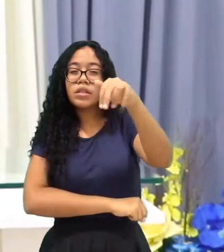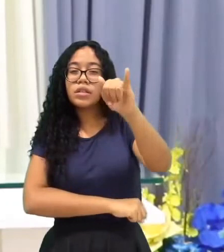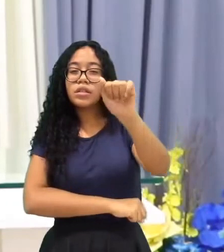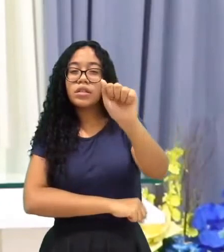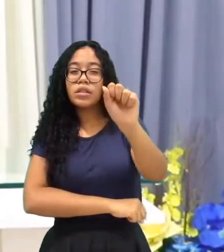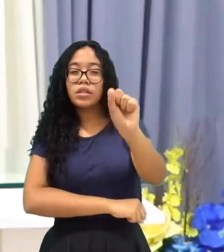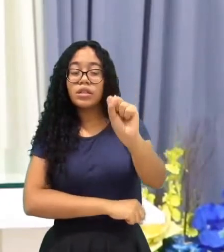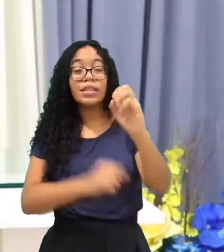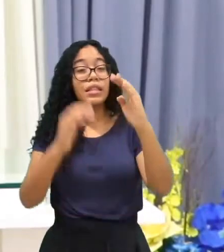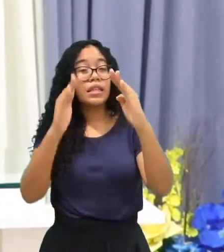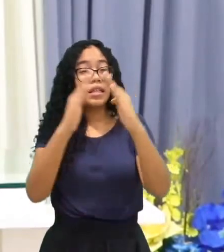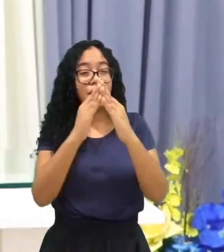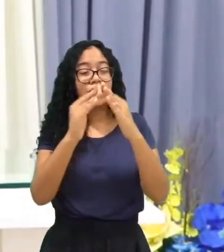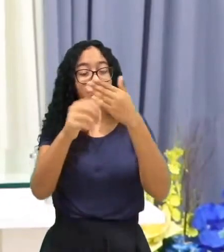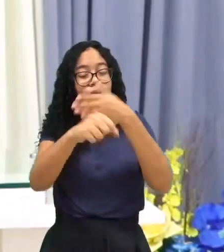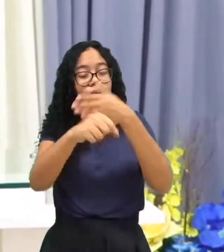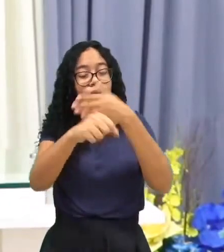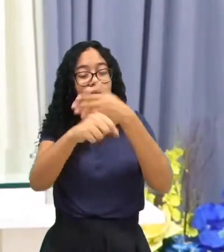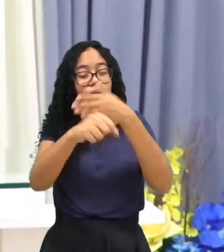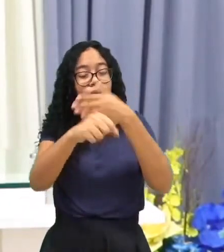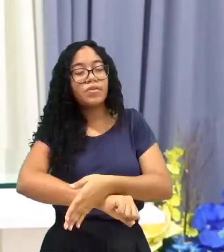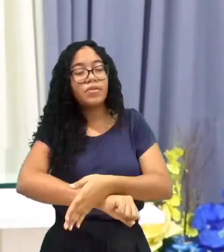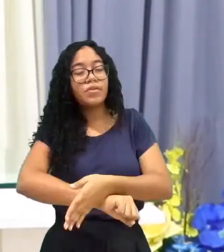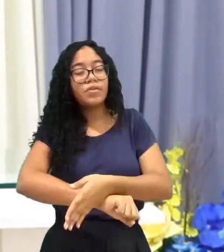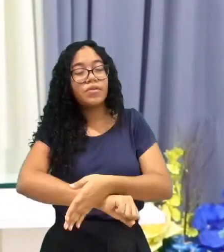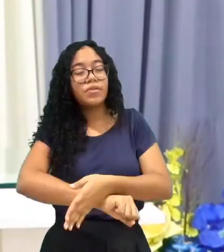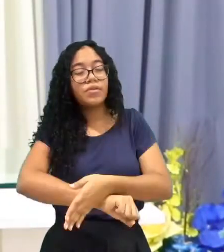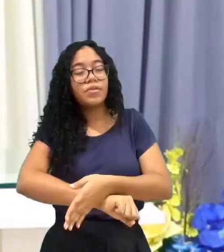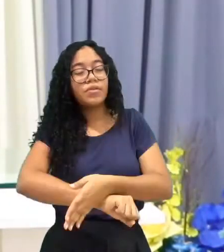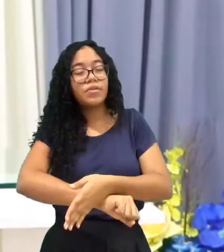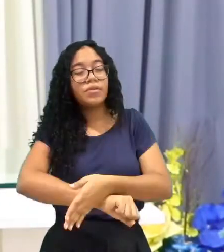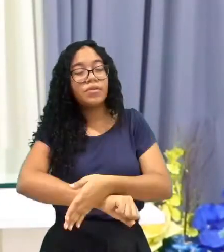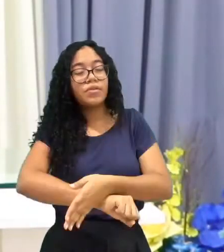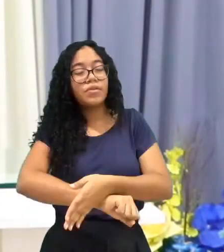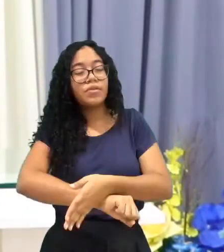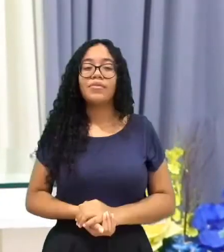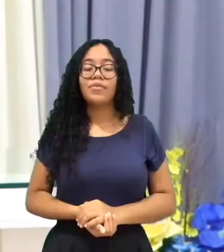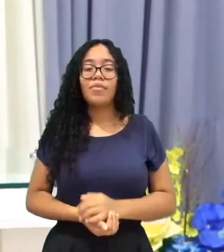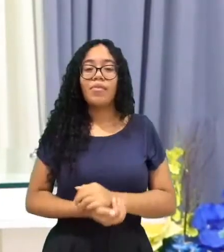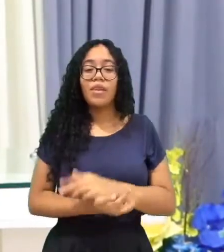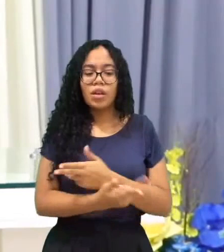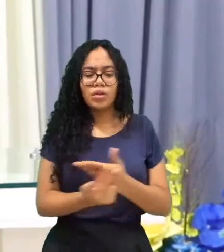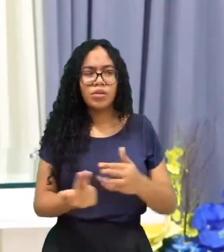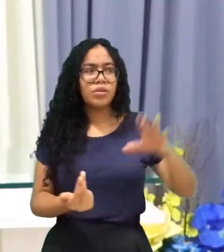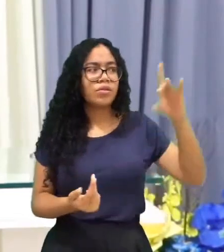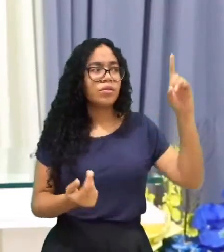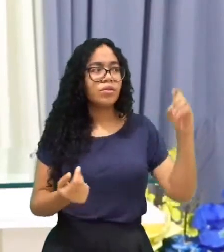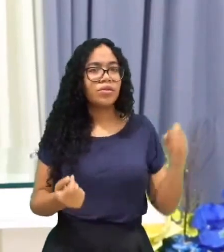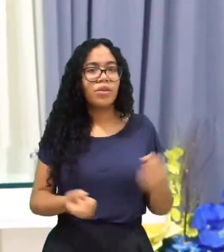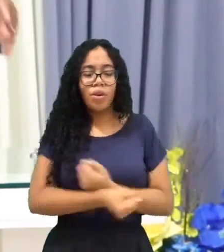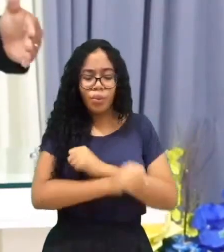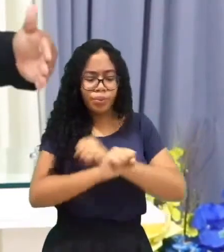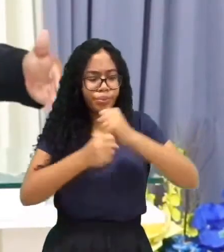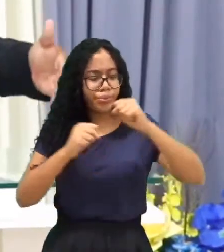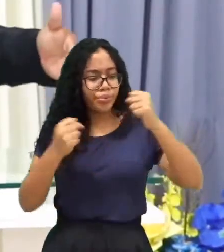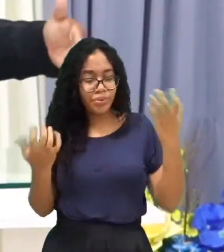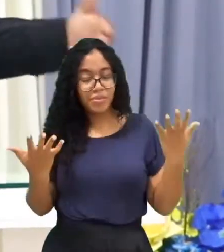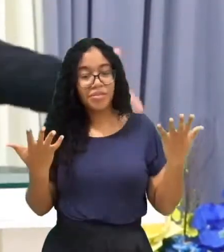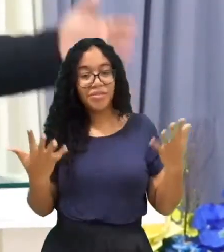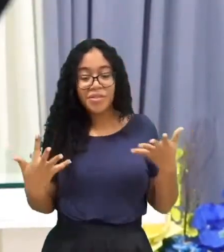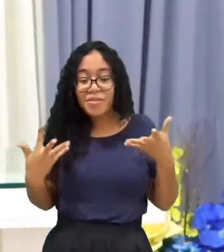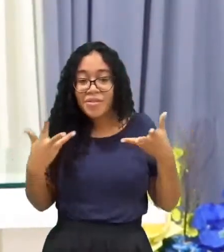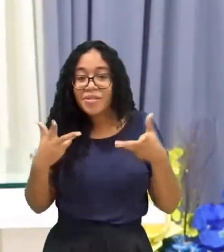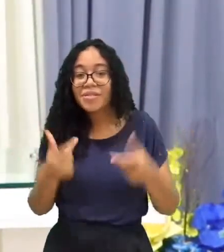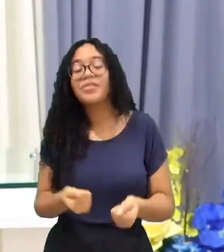uma coisa maravilhosa demais. As coisas de Deus são tremendas. Como Deus age, quer dizer, Saulo era